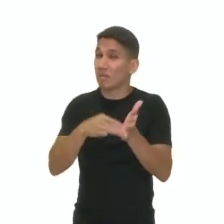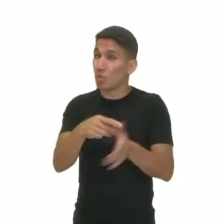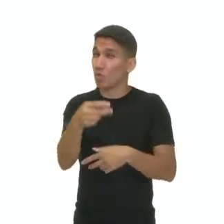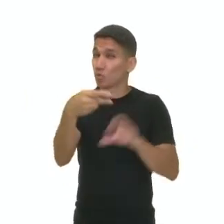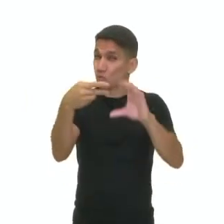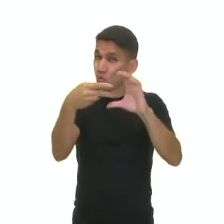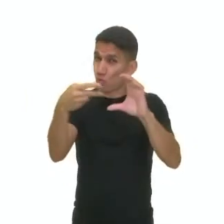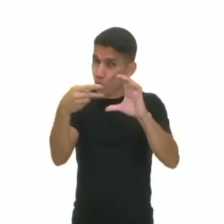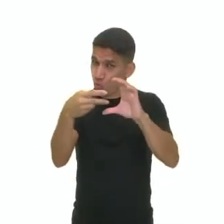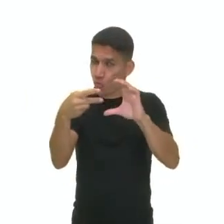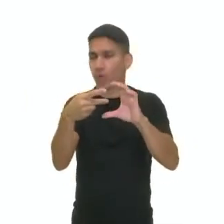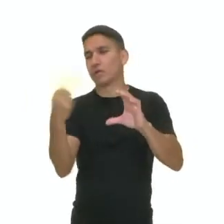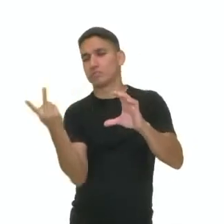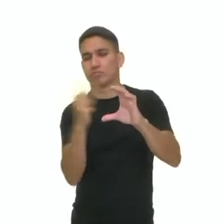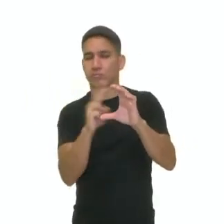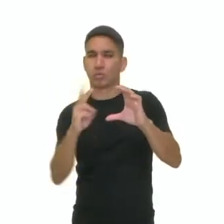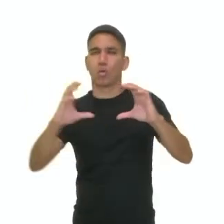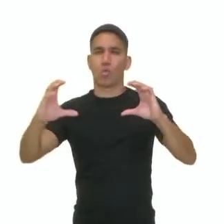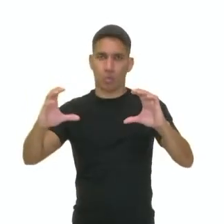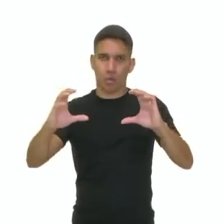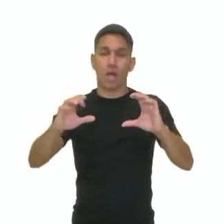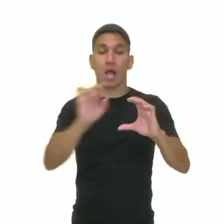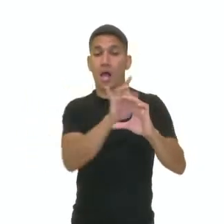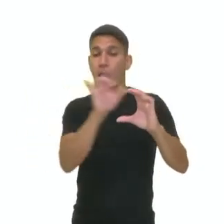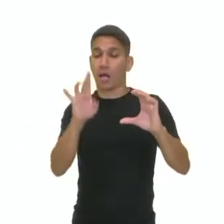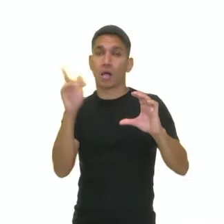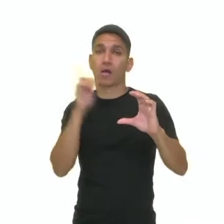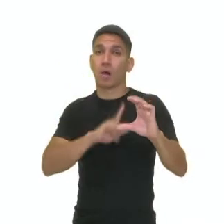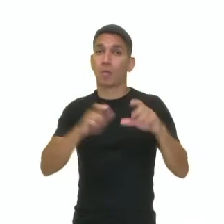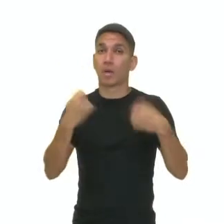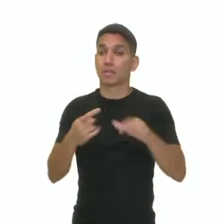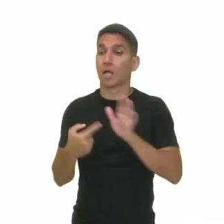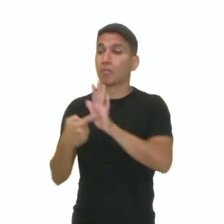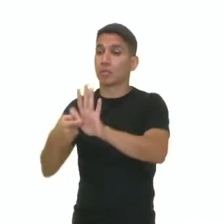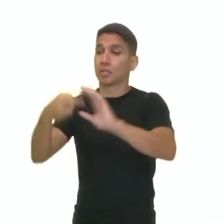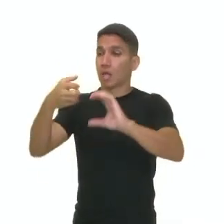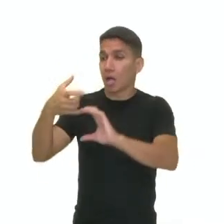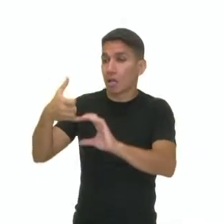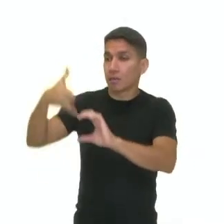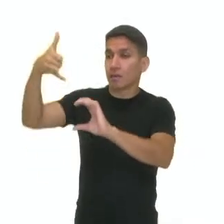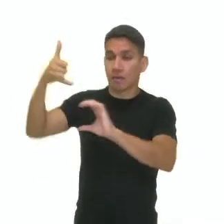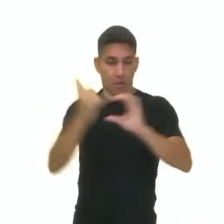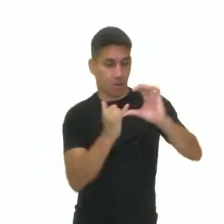e cada um dos carbonos da dupla deve apresentar grupos ligantes